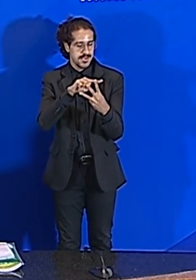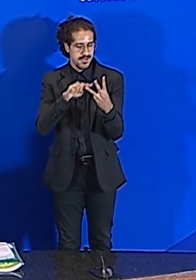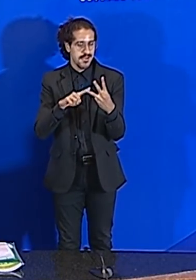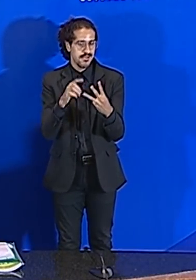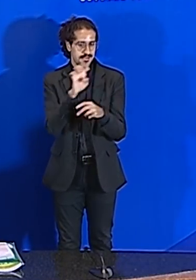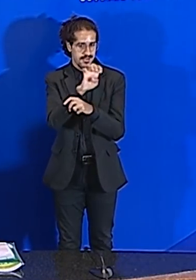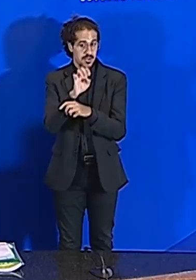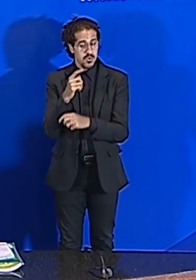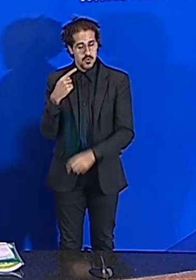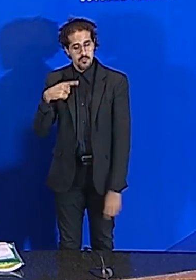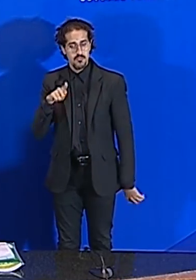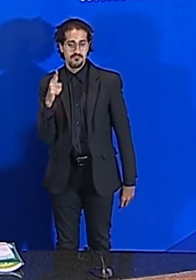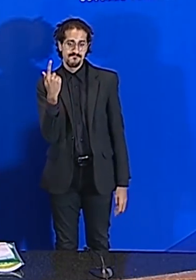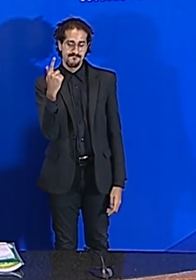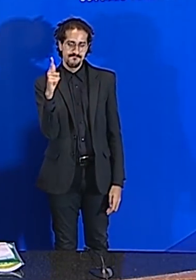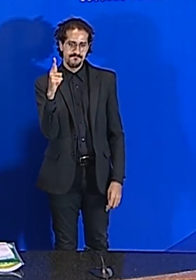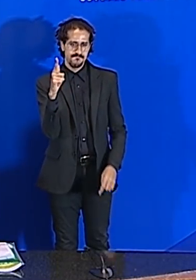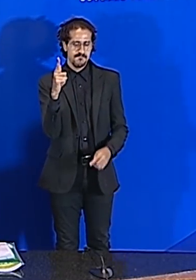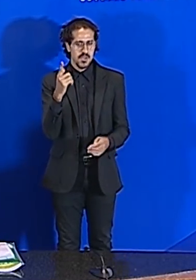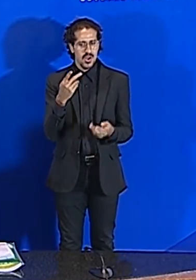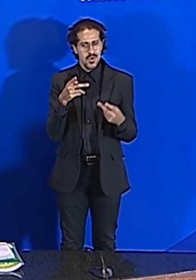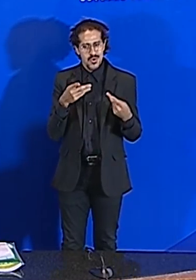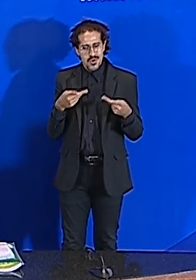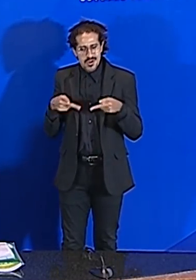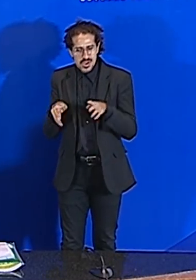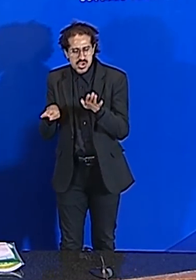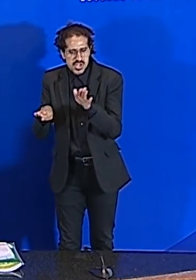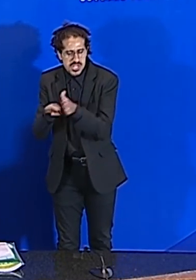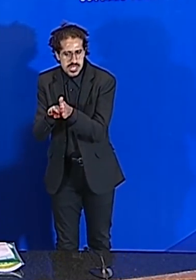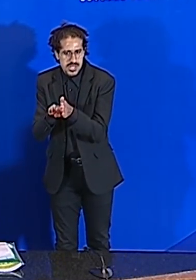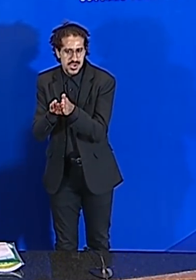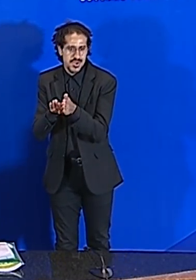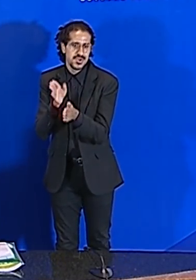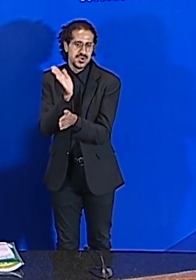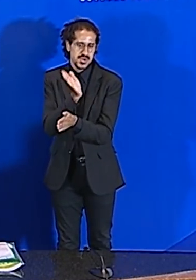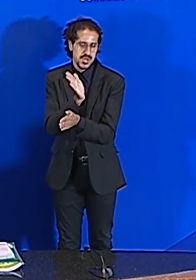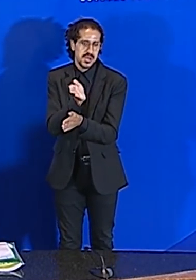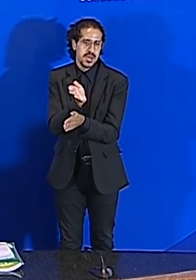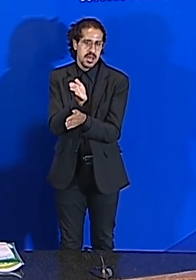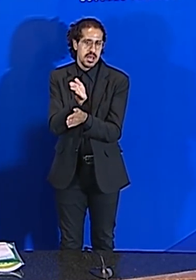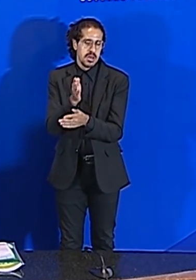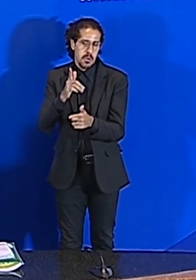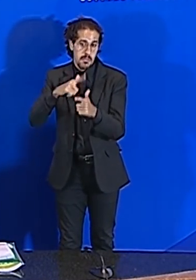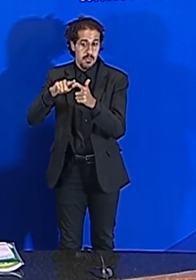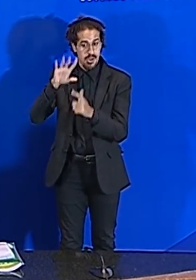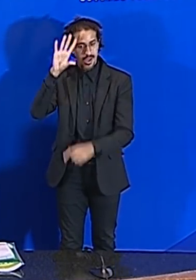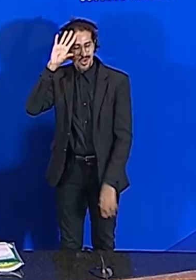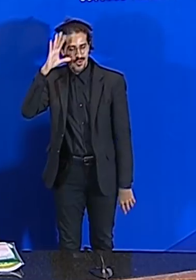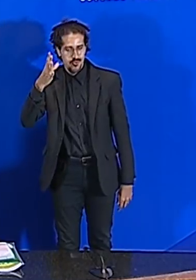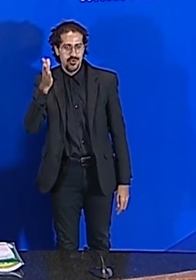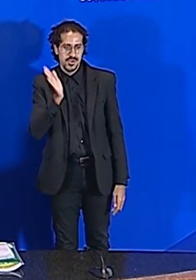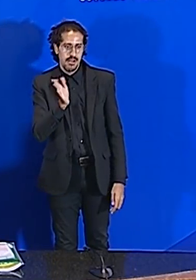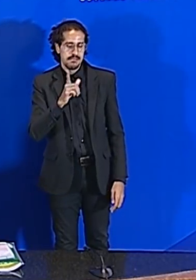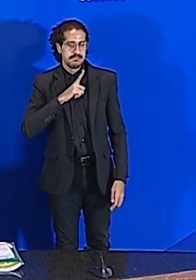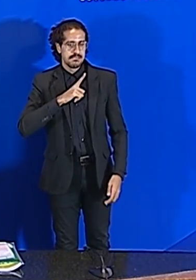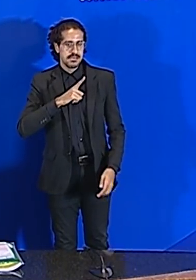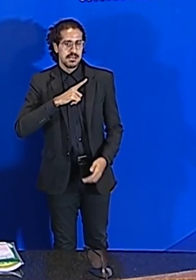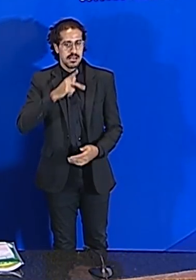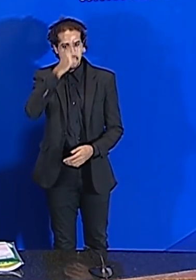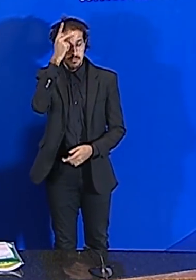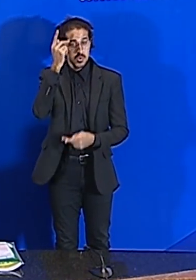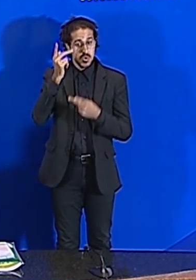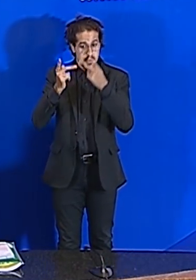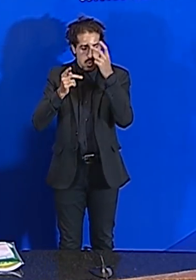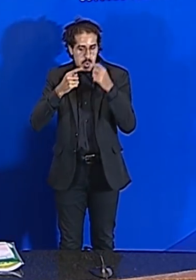Goiânia. Mas, quando eu cheguei lá, já tinha sido elucidada a questão. Teve uma troca, as pessoas